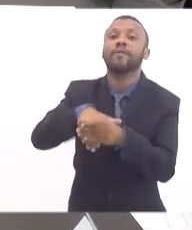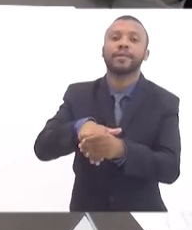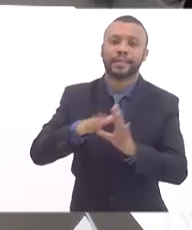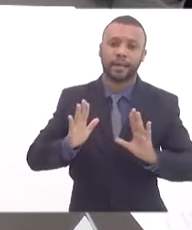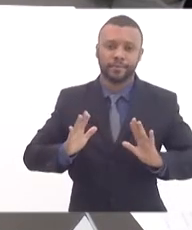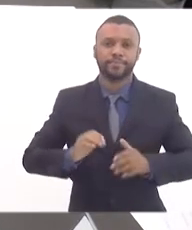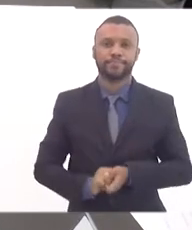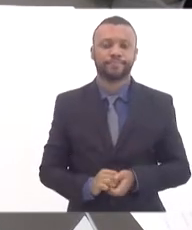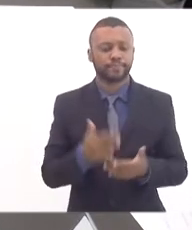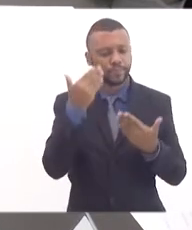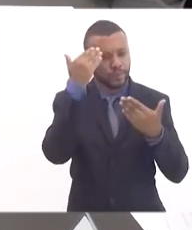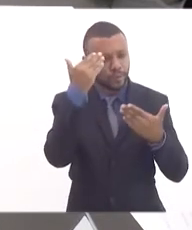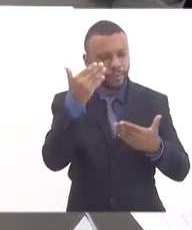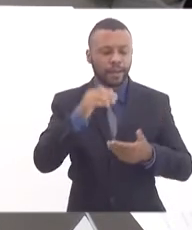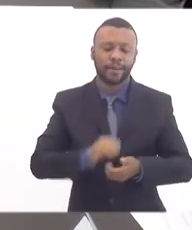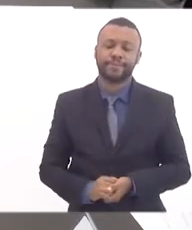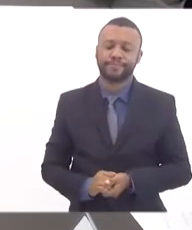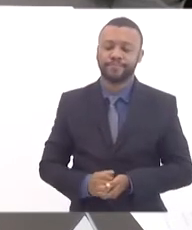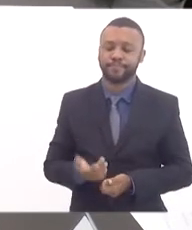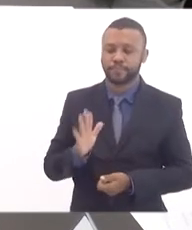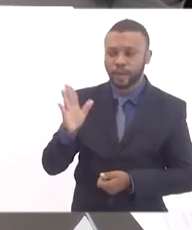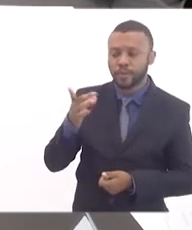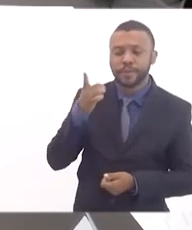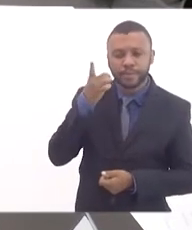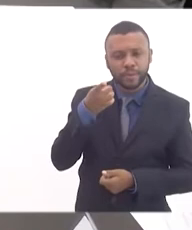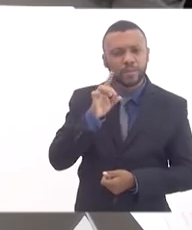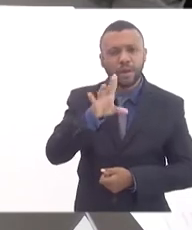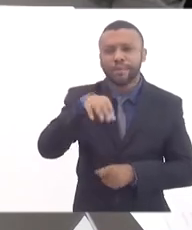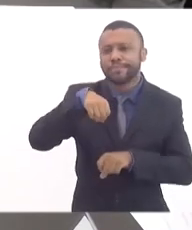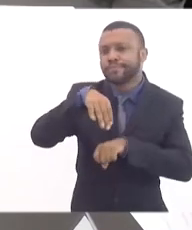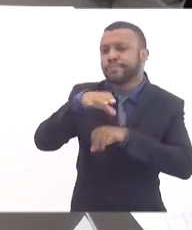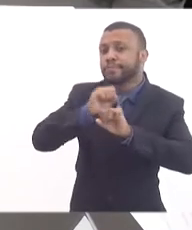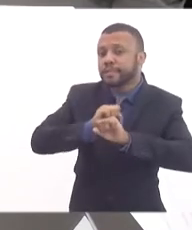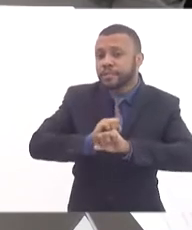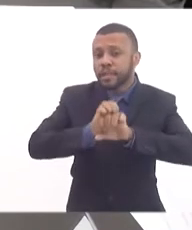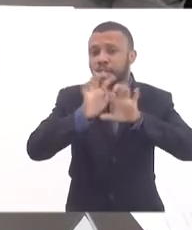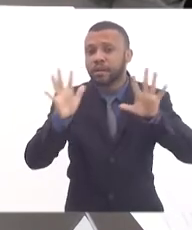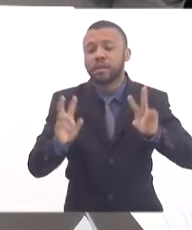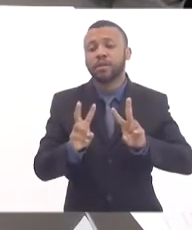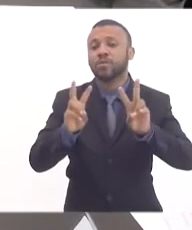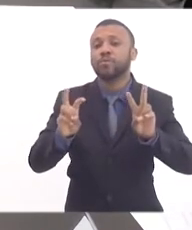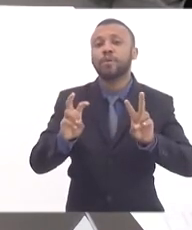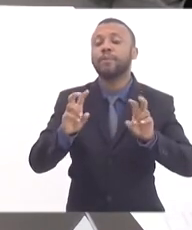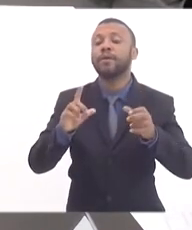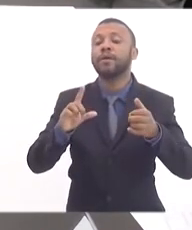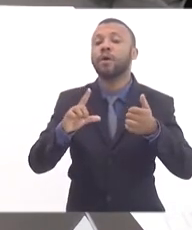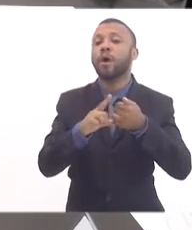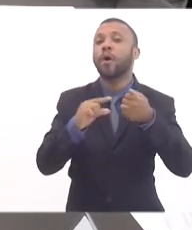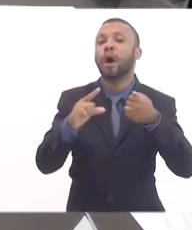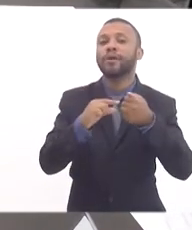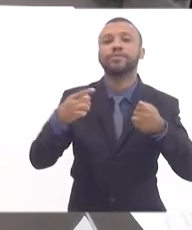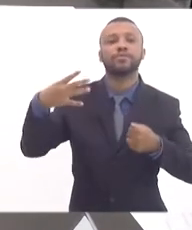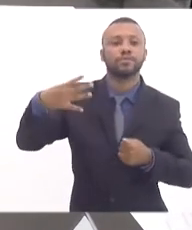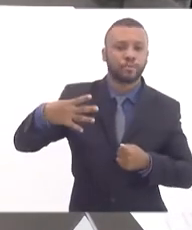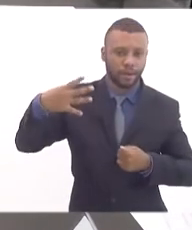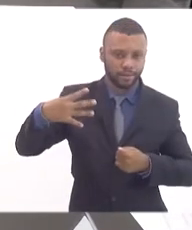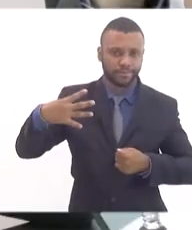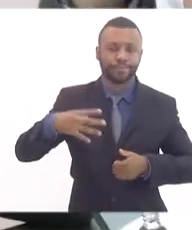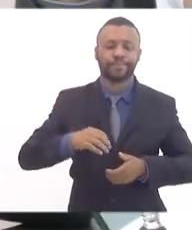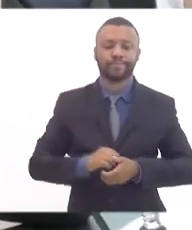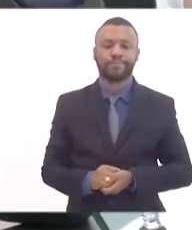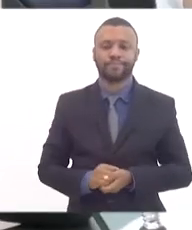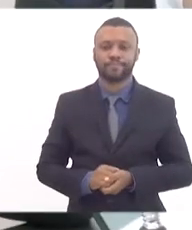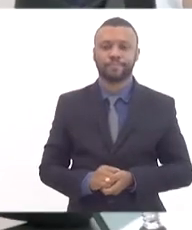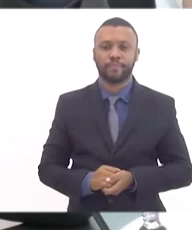todos os sons esclarecimento em relação ao artigo 4 o artigo